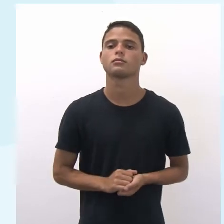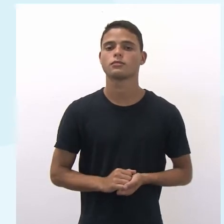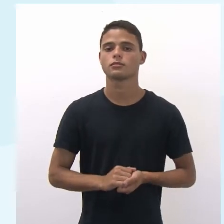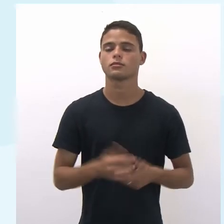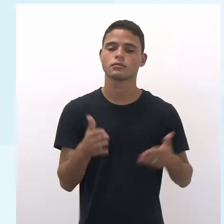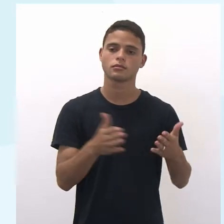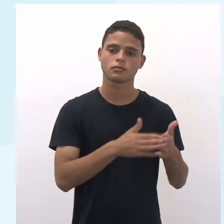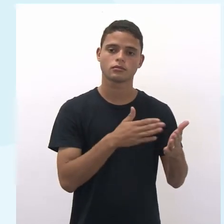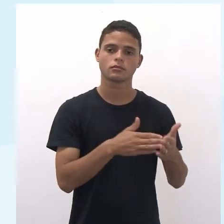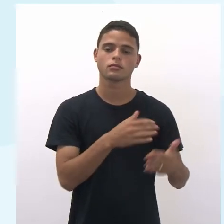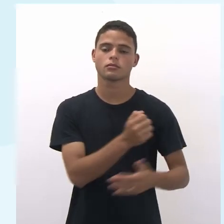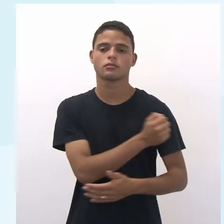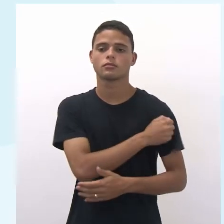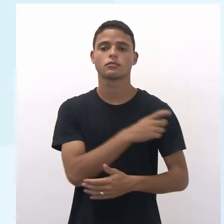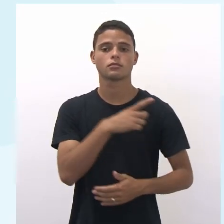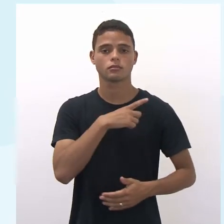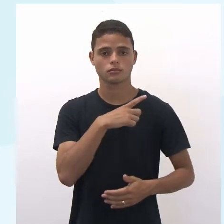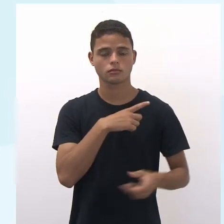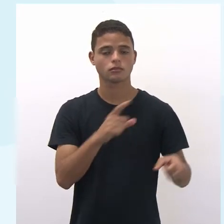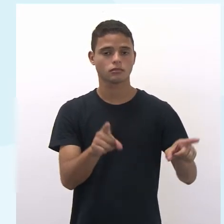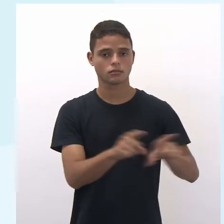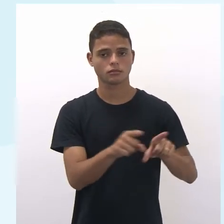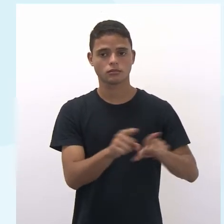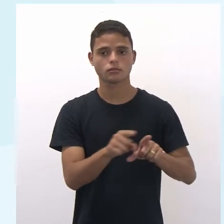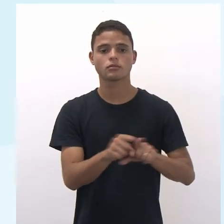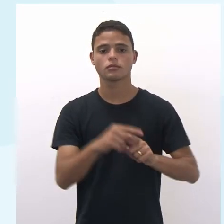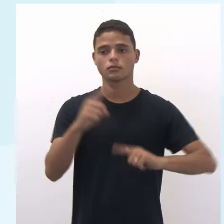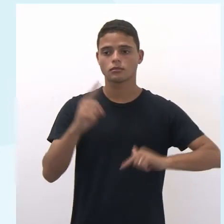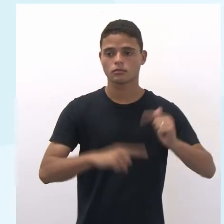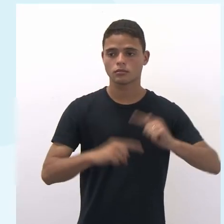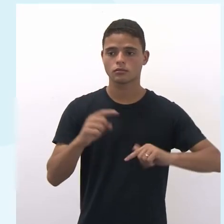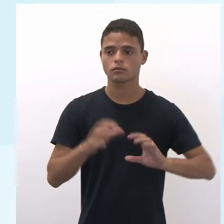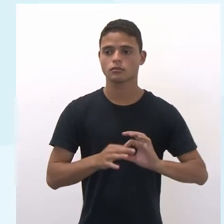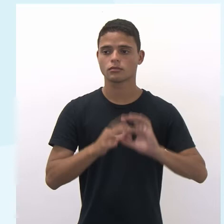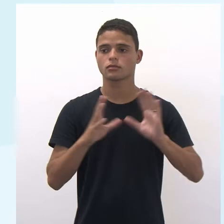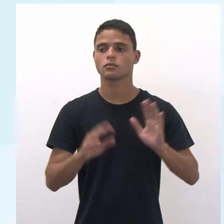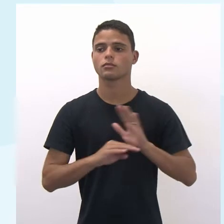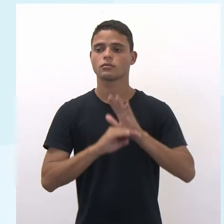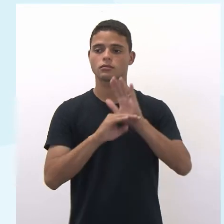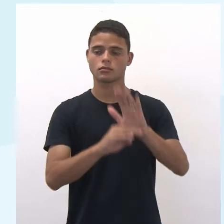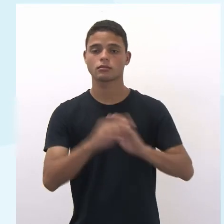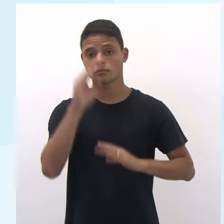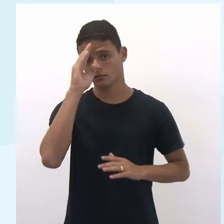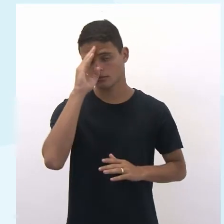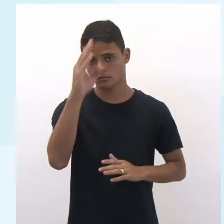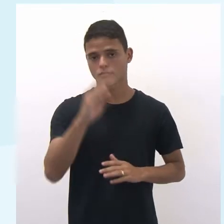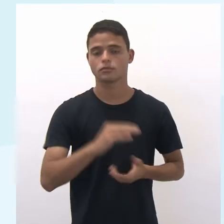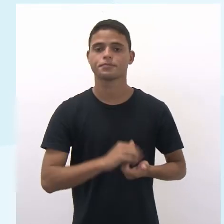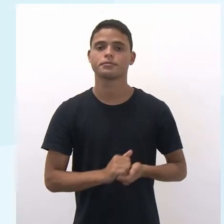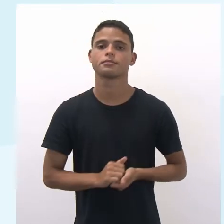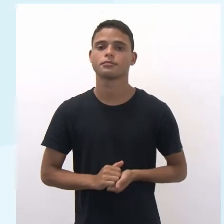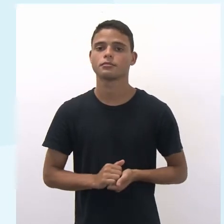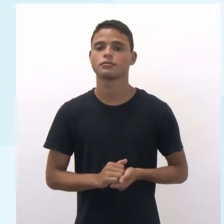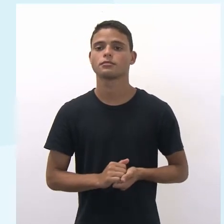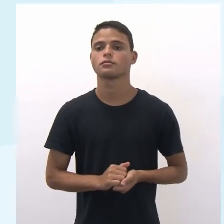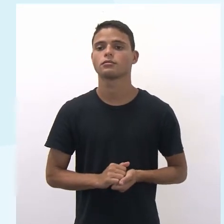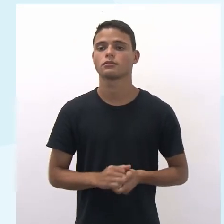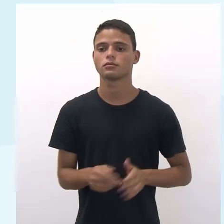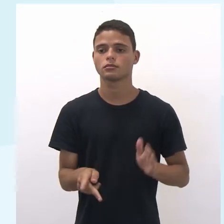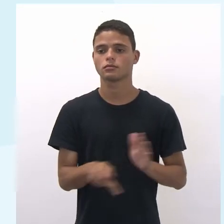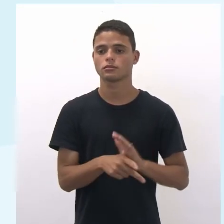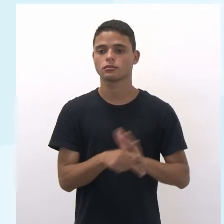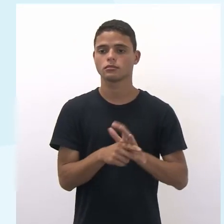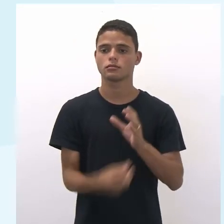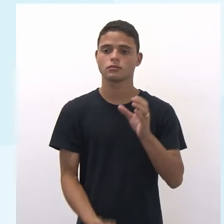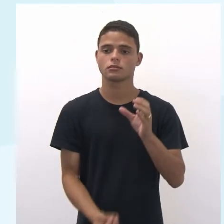do estudante também tem um material disponível que vai possibilitar, principalmente, tratar da questão da